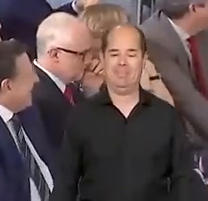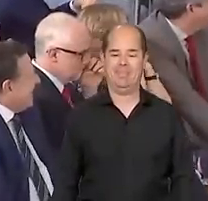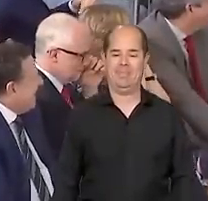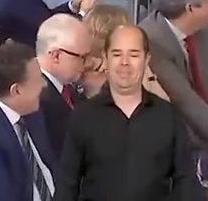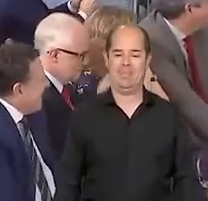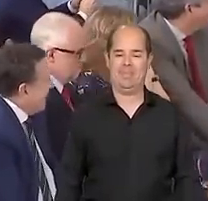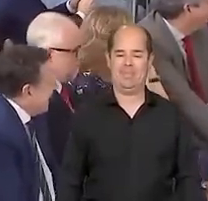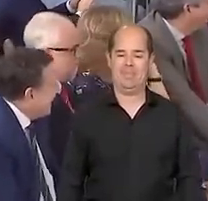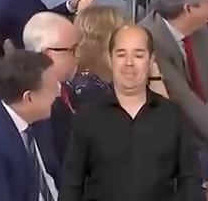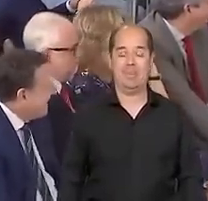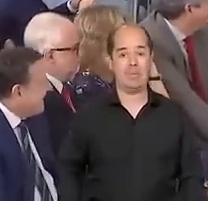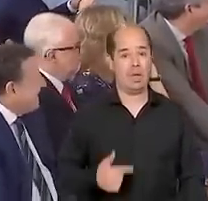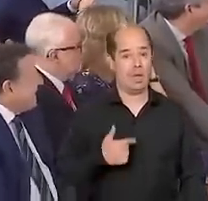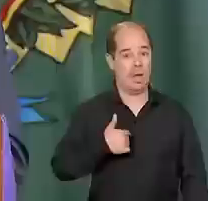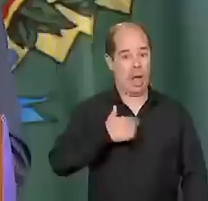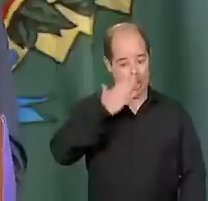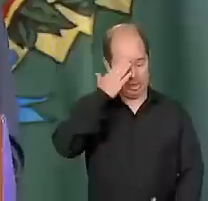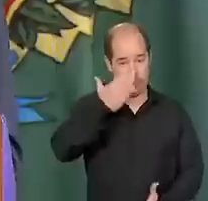como eu acredito